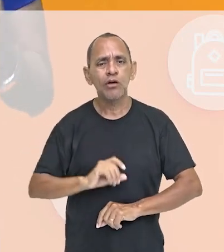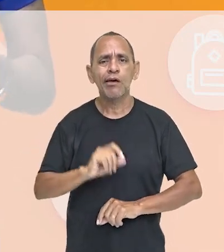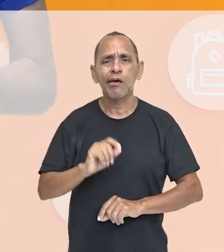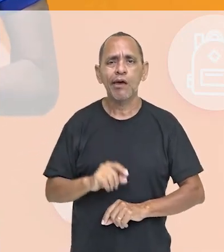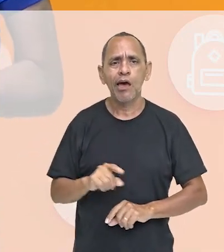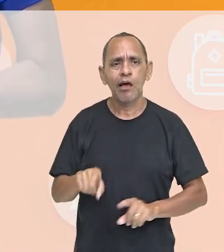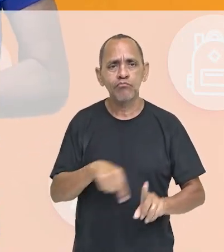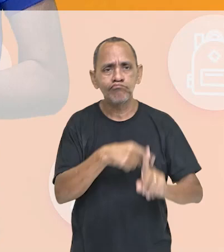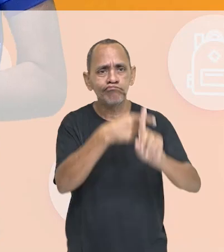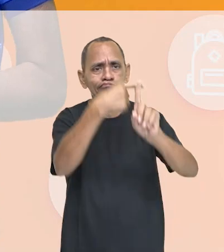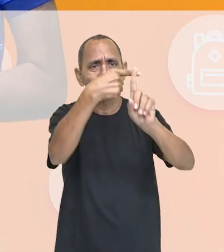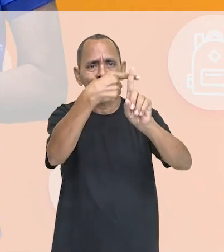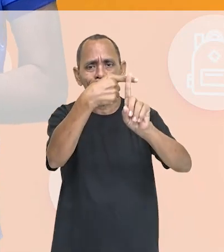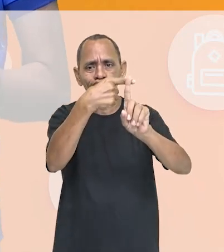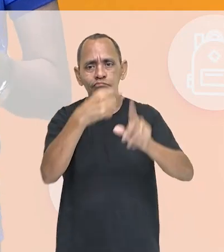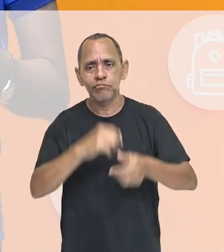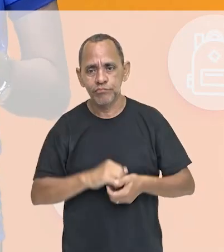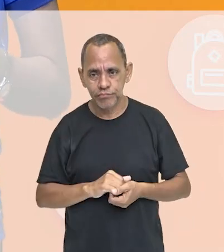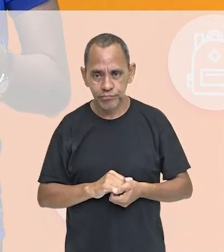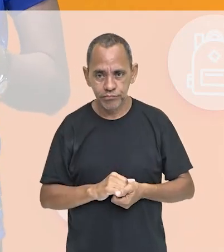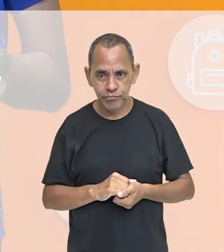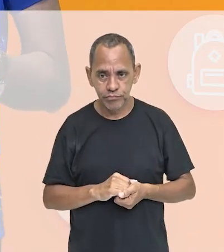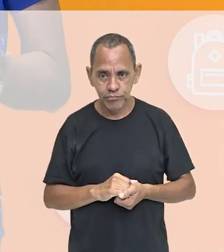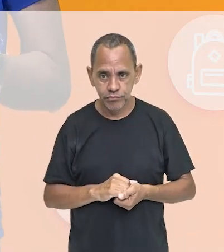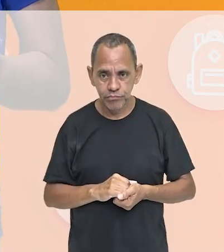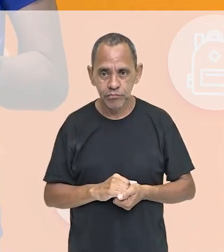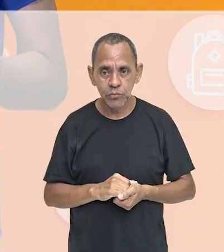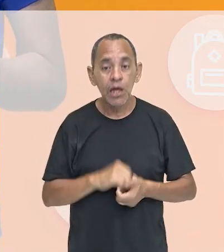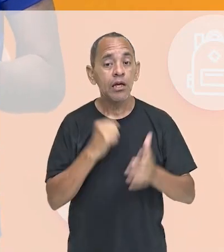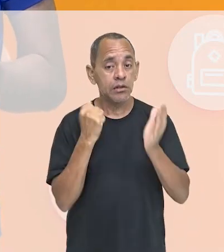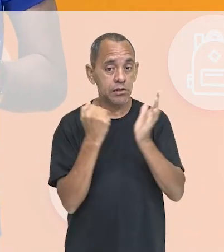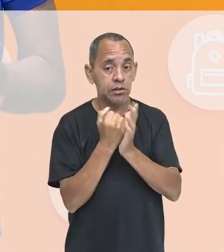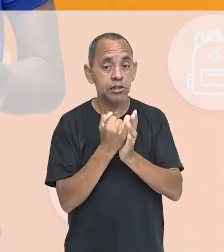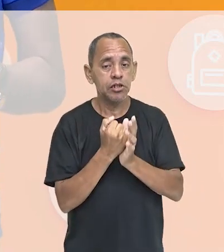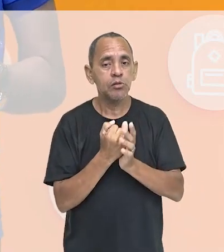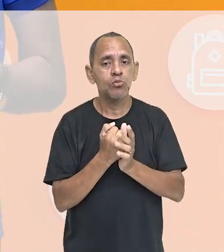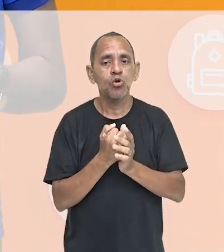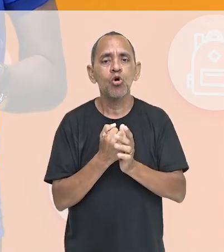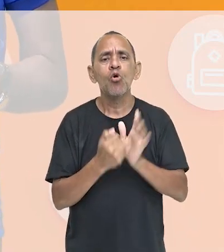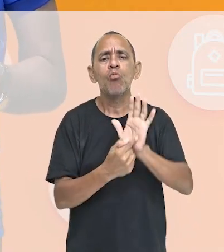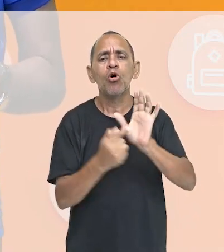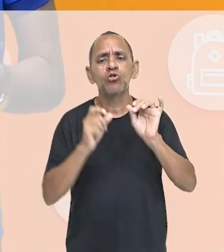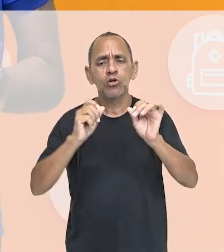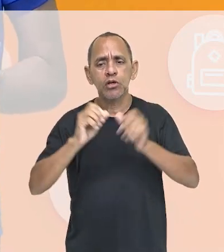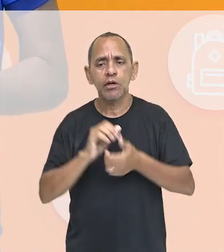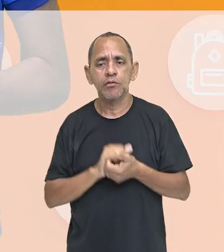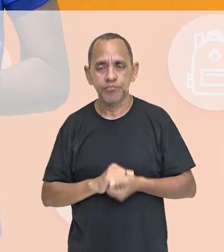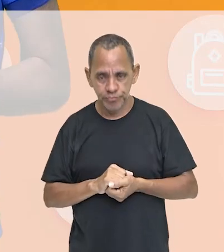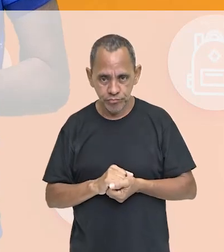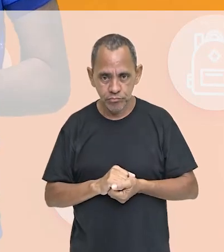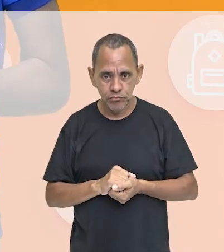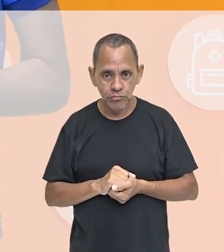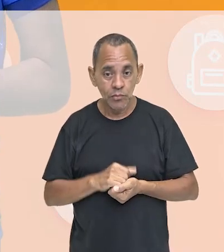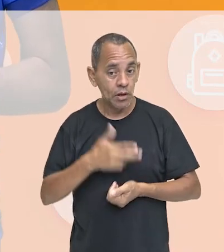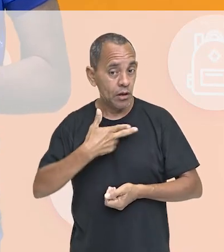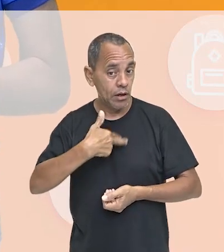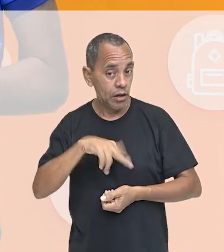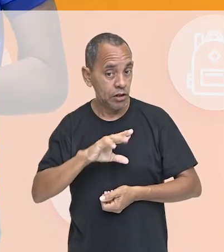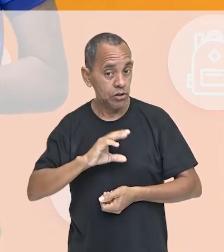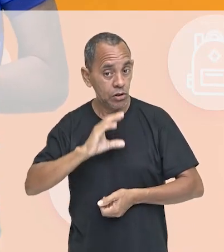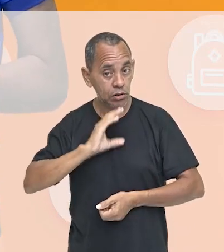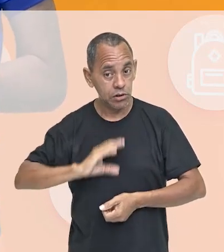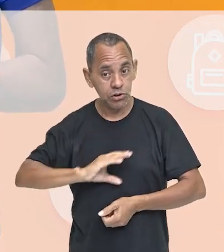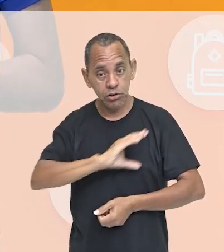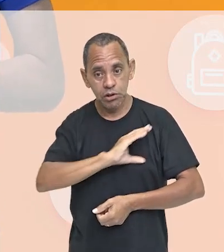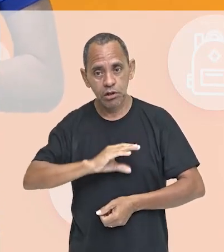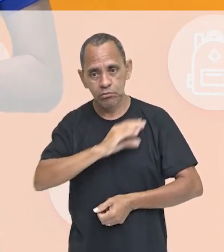olha uma cruz, este símbolo nos lembra imediatamente a religião cristã, não é verdade? Então